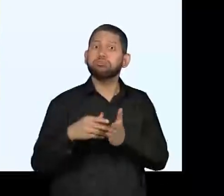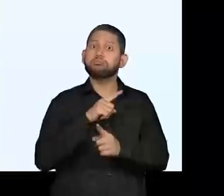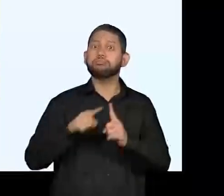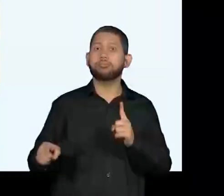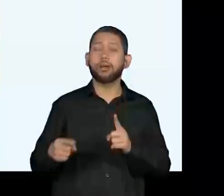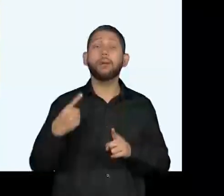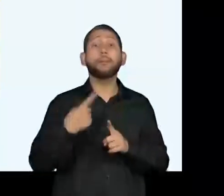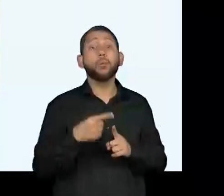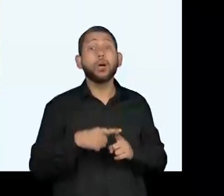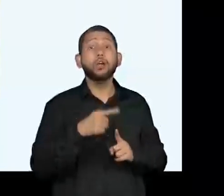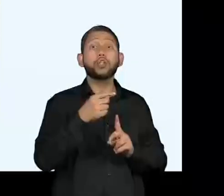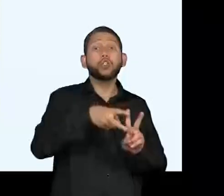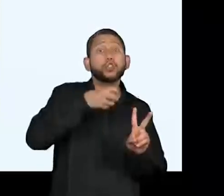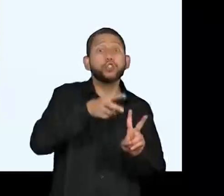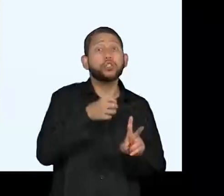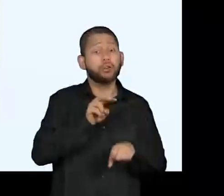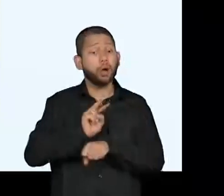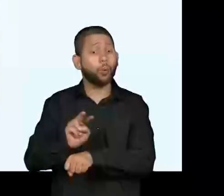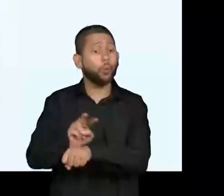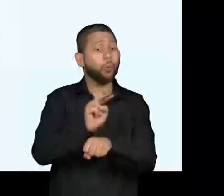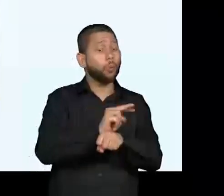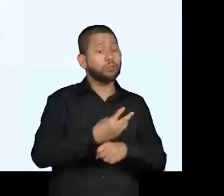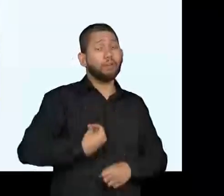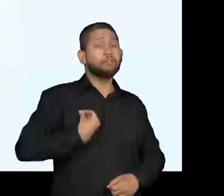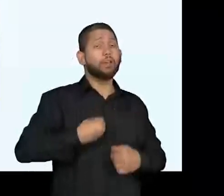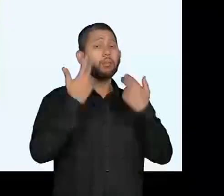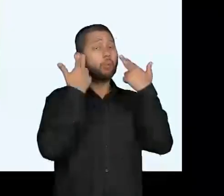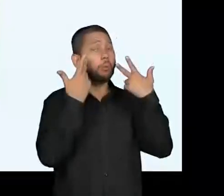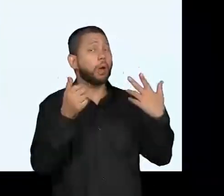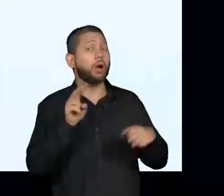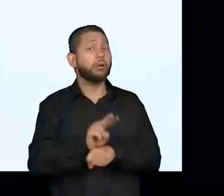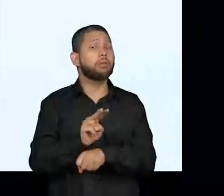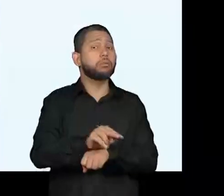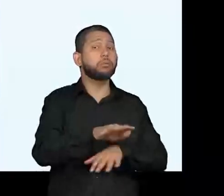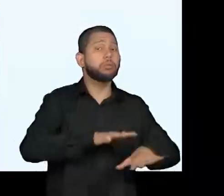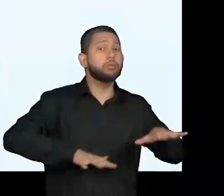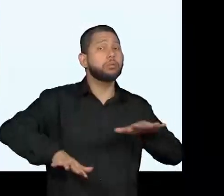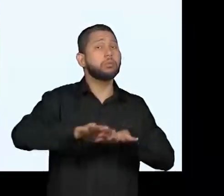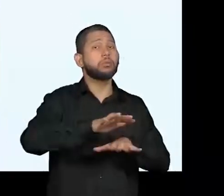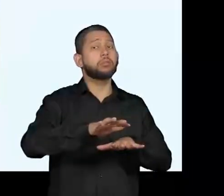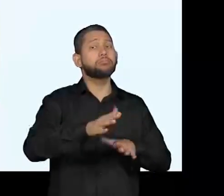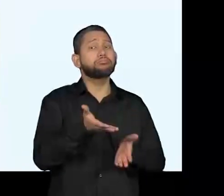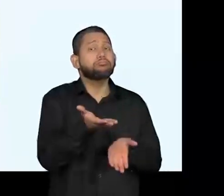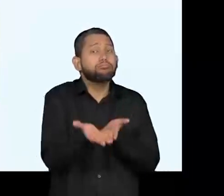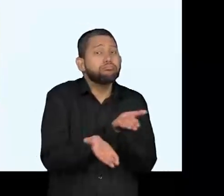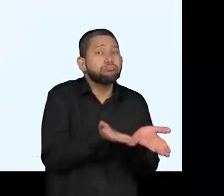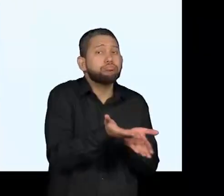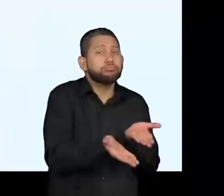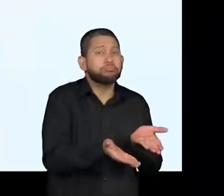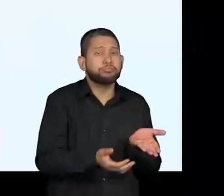modo de vida, os indígenas naturalmente cuidam e conservam essas áreas.